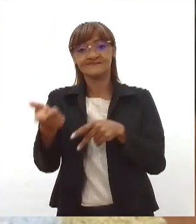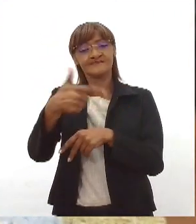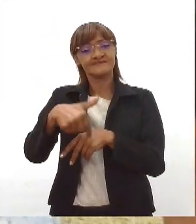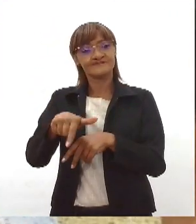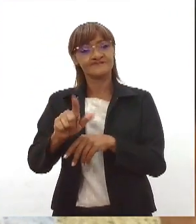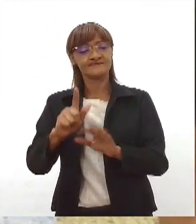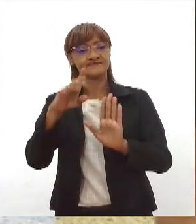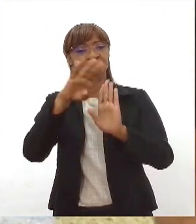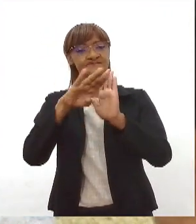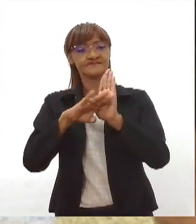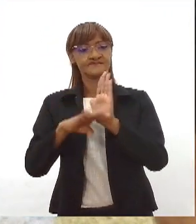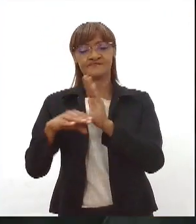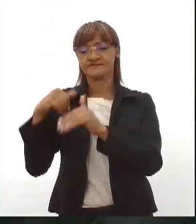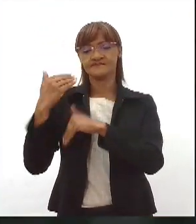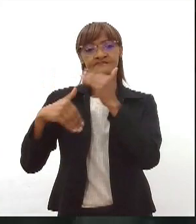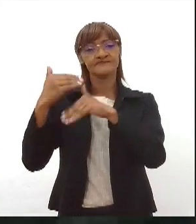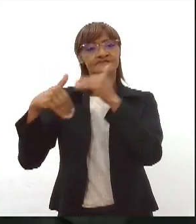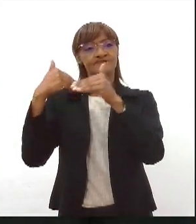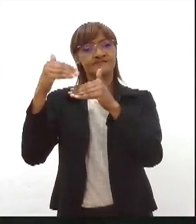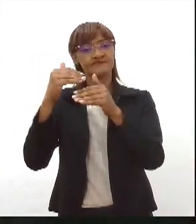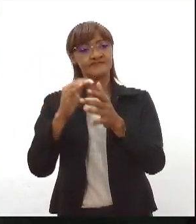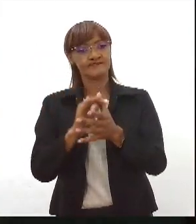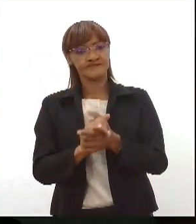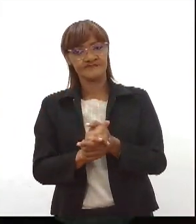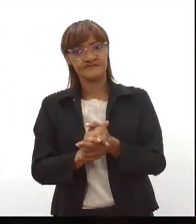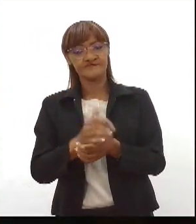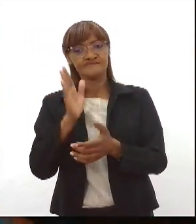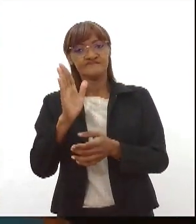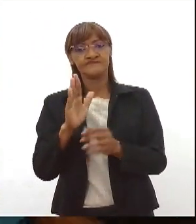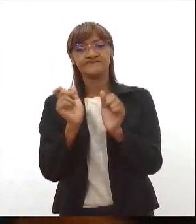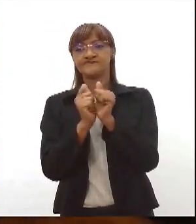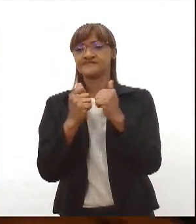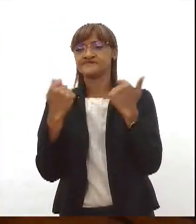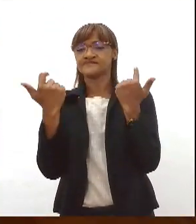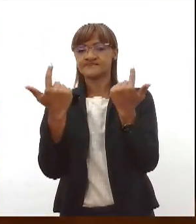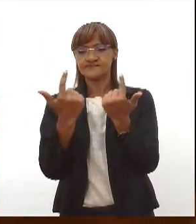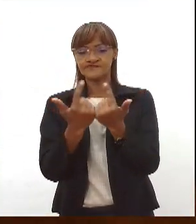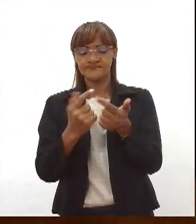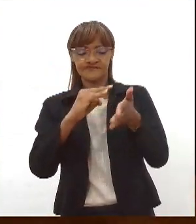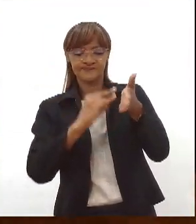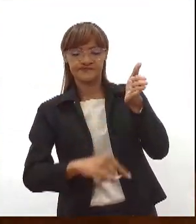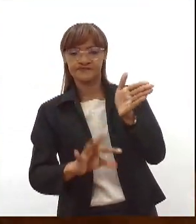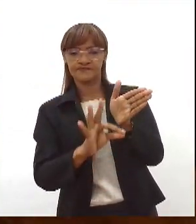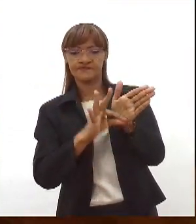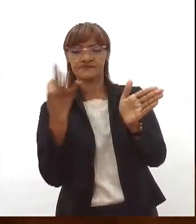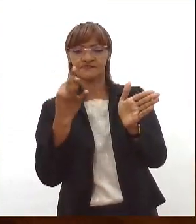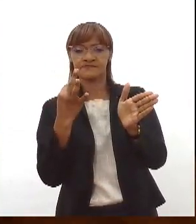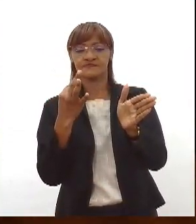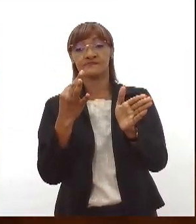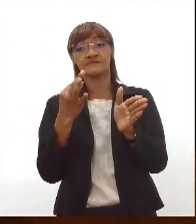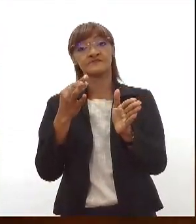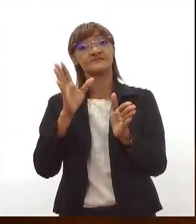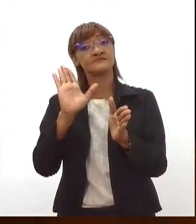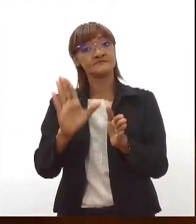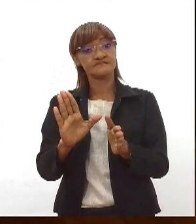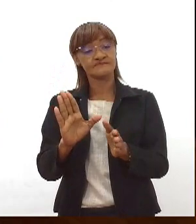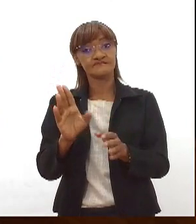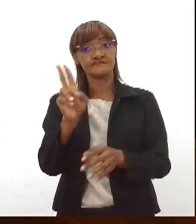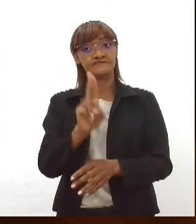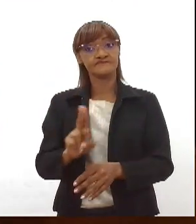desenvolvimento Costeiro alese a sina com a Universidade Federal de Sergipe termo de cooperação